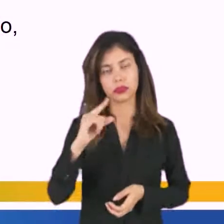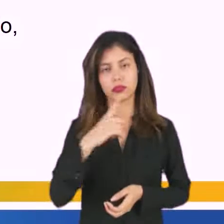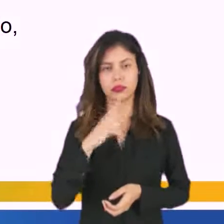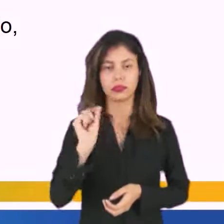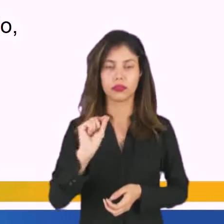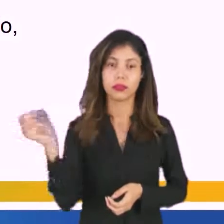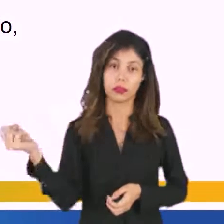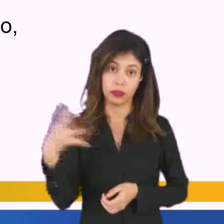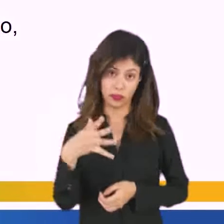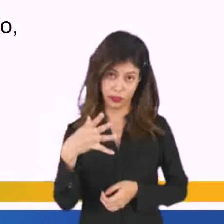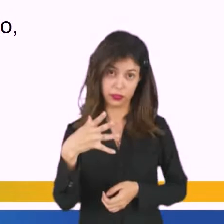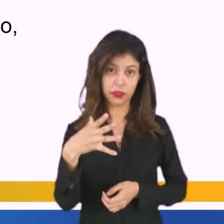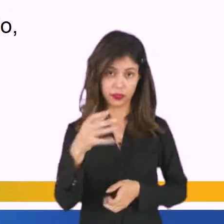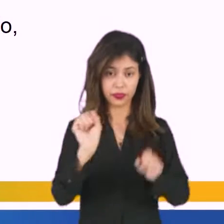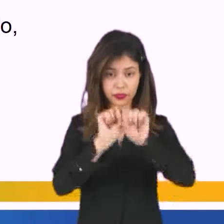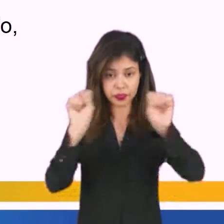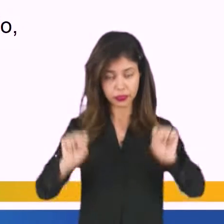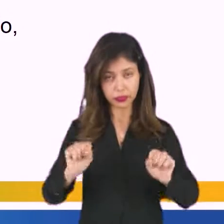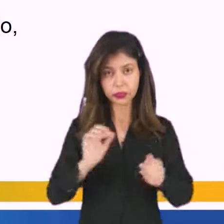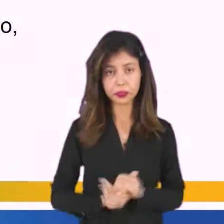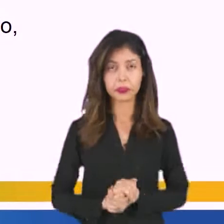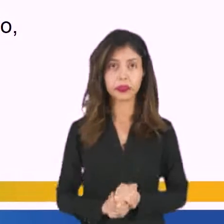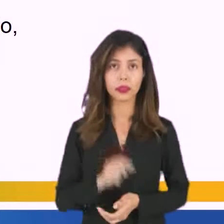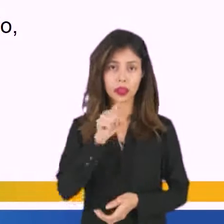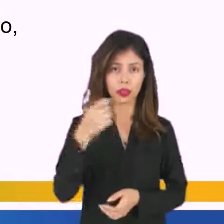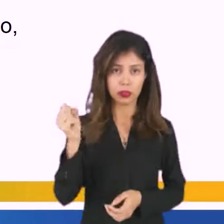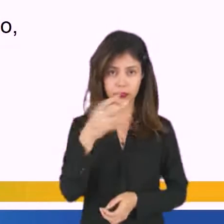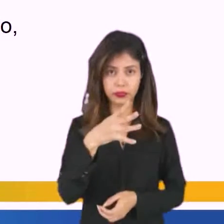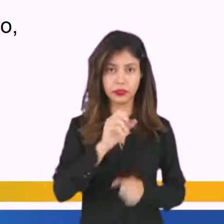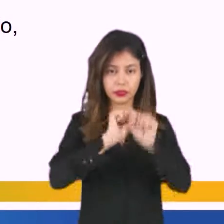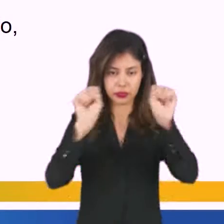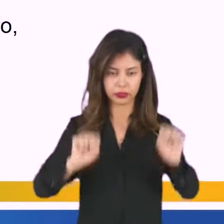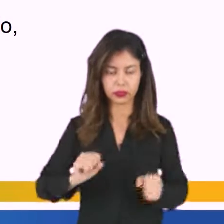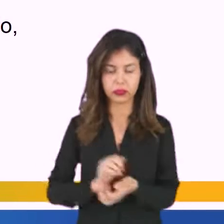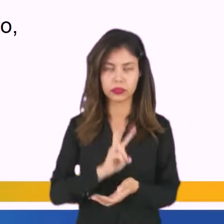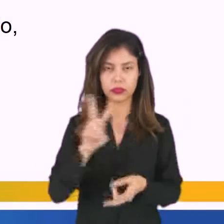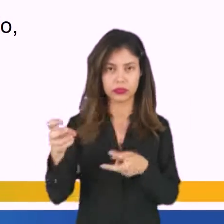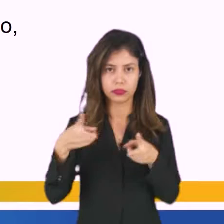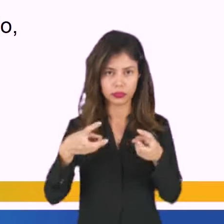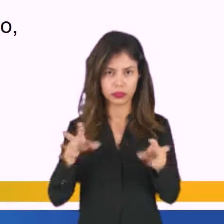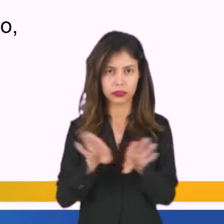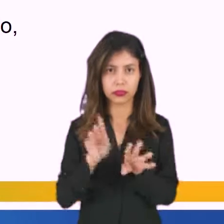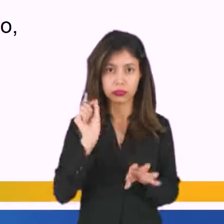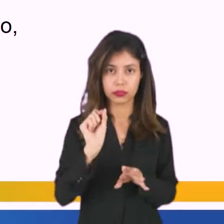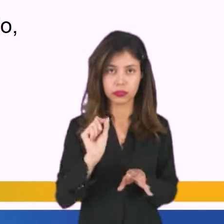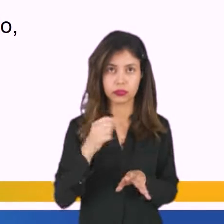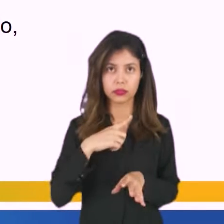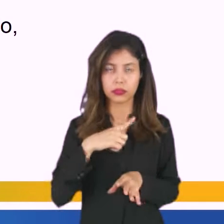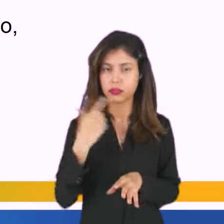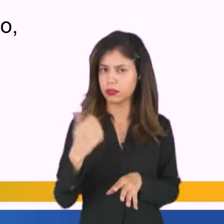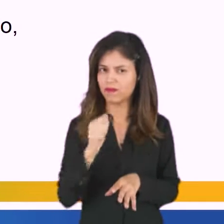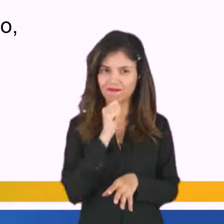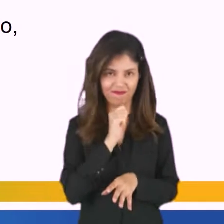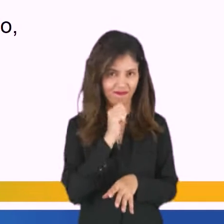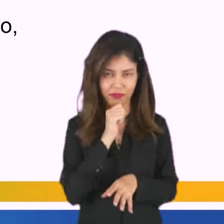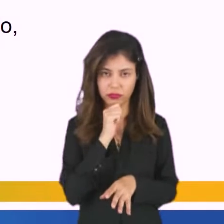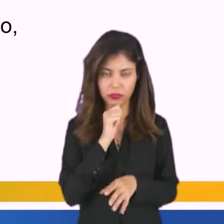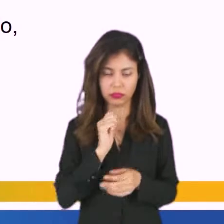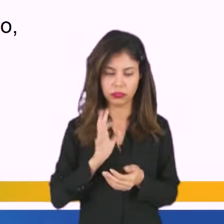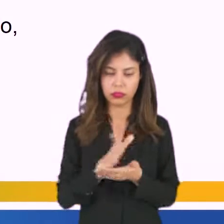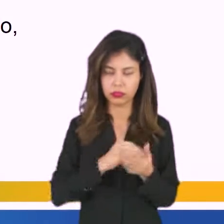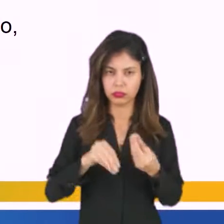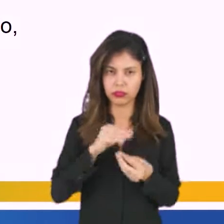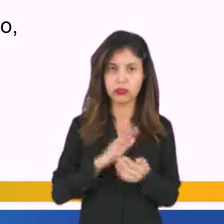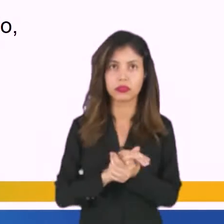ter um novo sistema. Esse novo sistema, vocês percebam que na primeira equação a gente não está mexendo. O